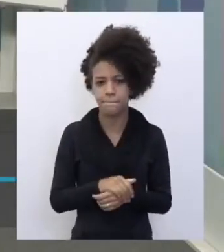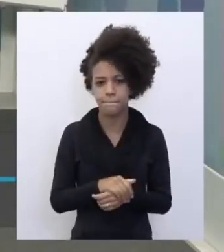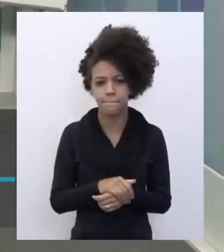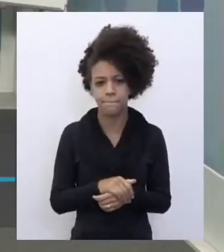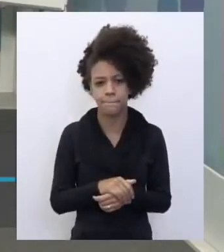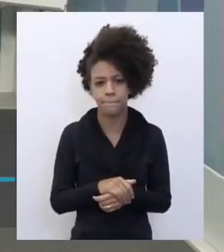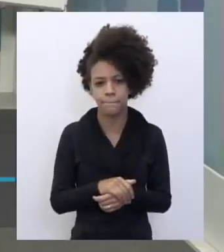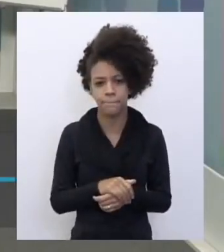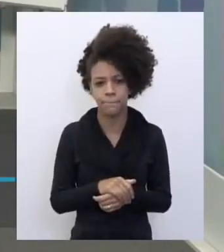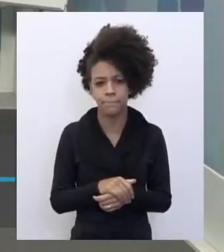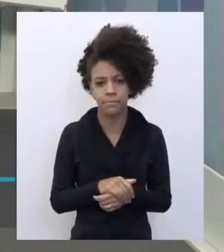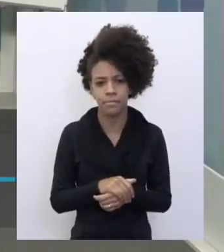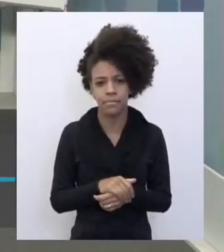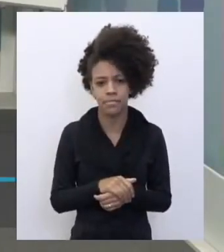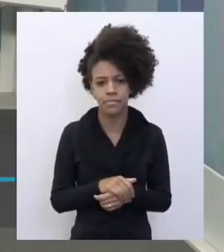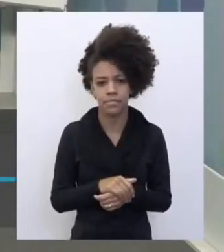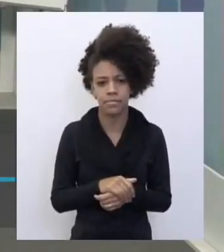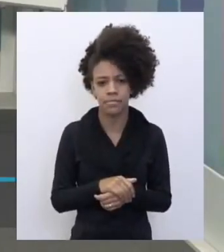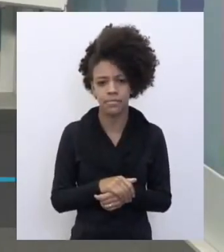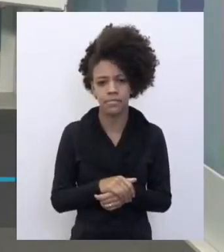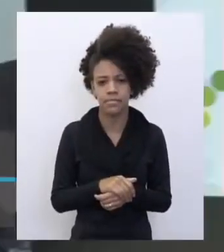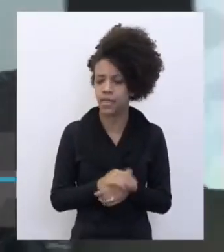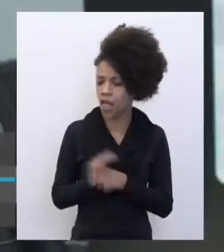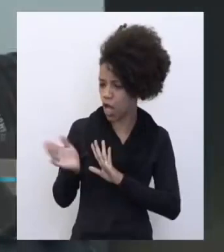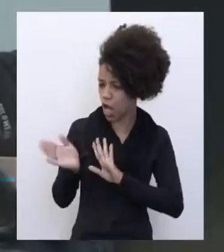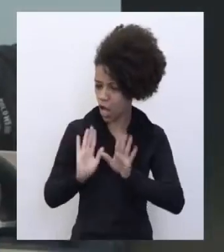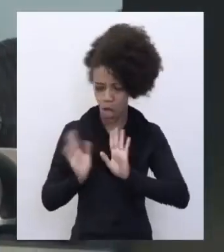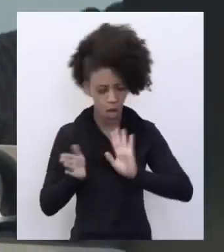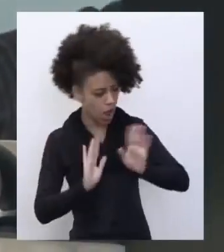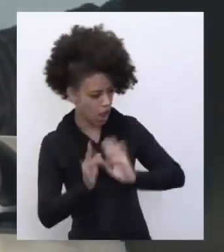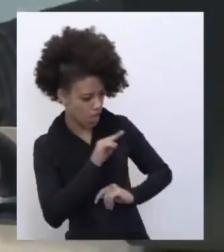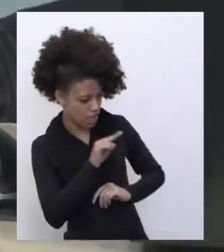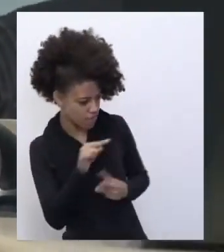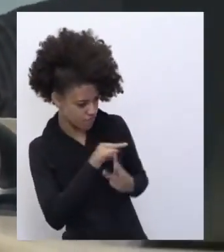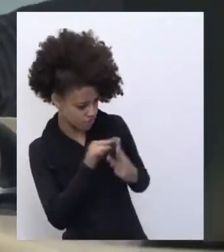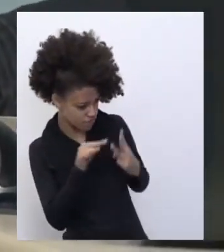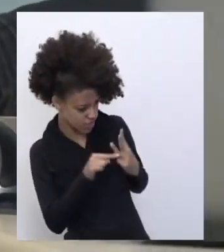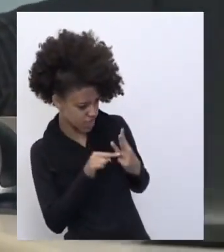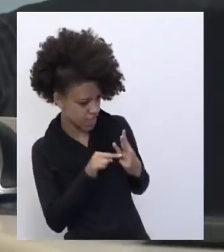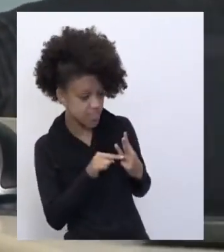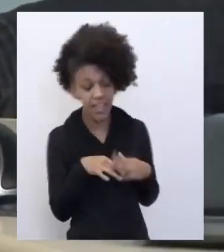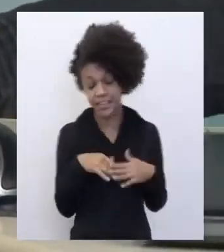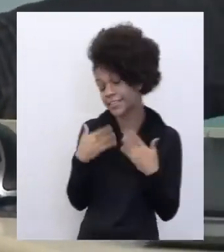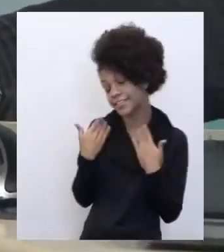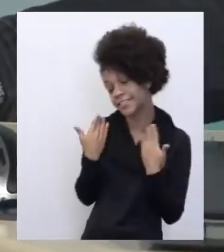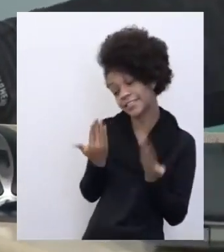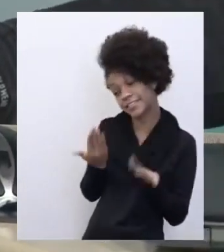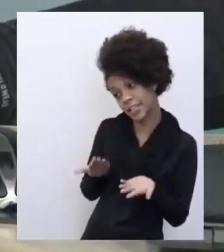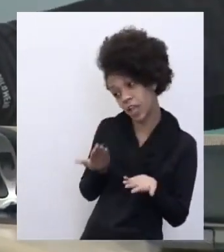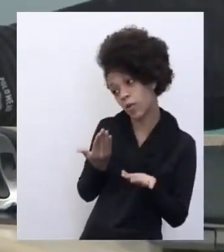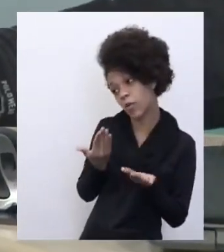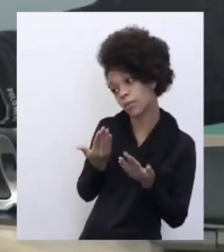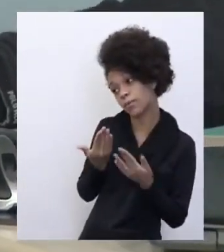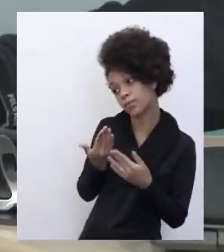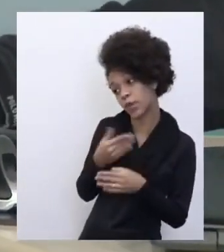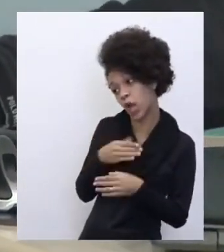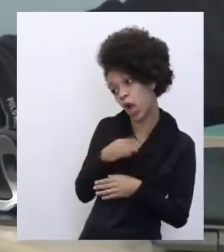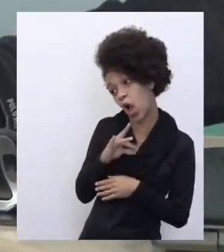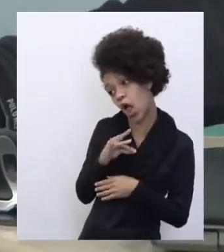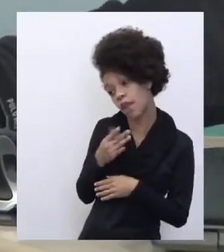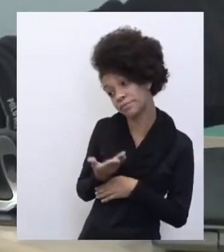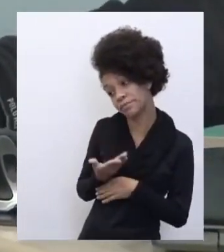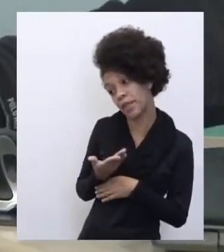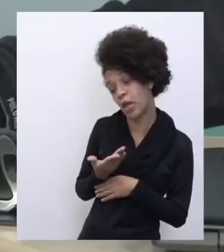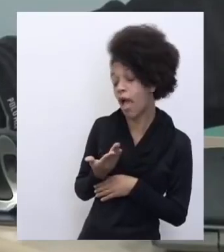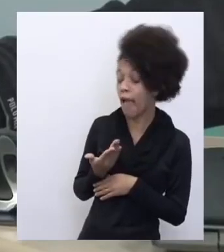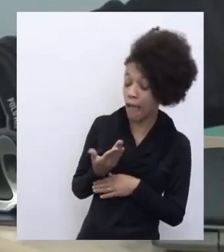lá, manipulando objetos agora. Olá, meninas, vocês por aqui? Pois é, dona Cola. Estamos aqui